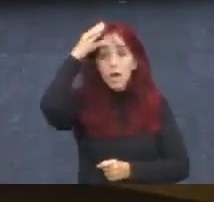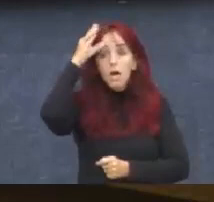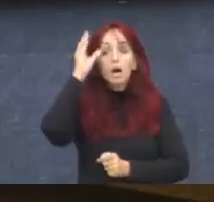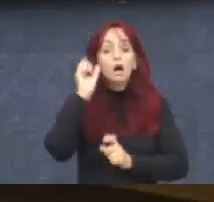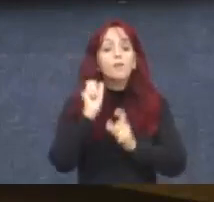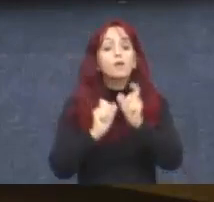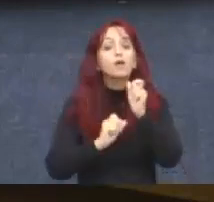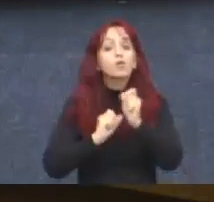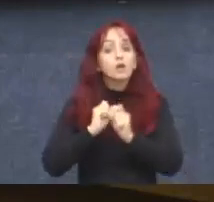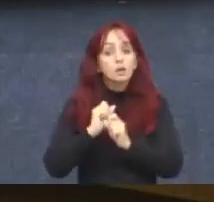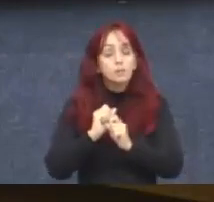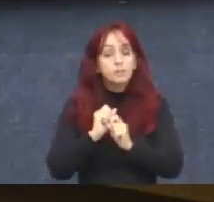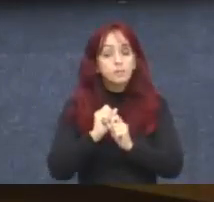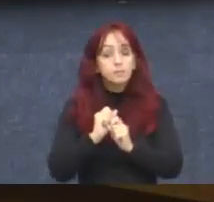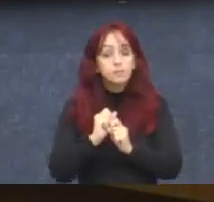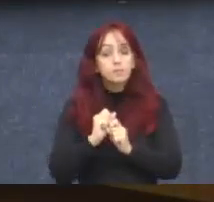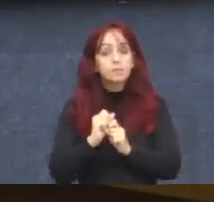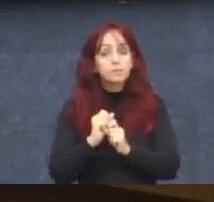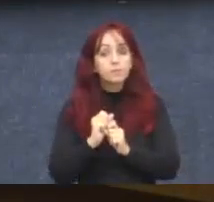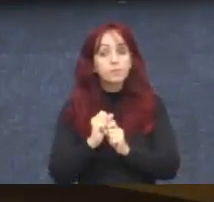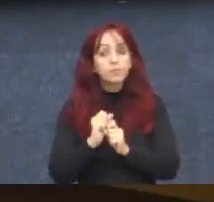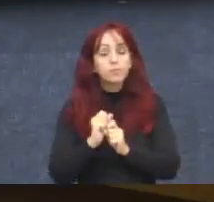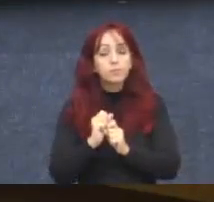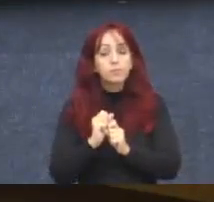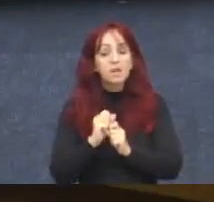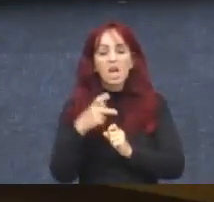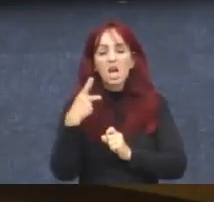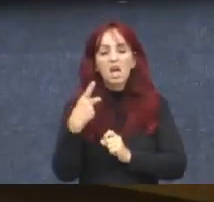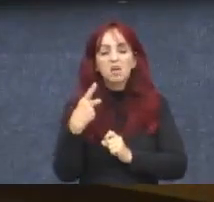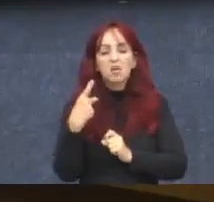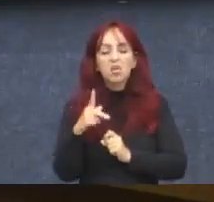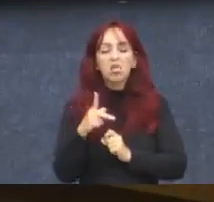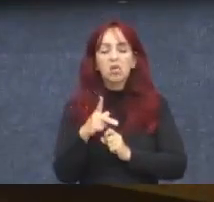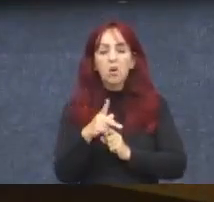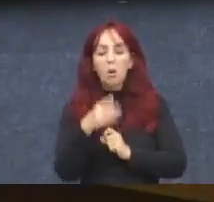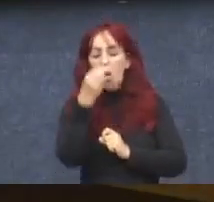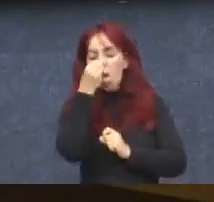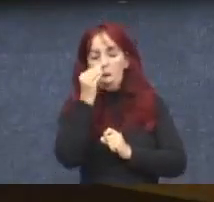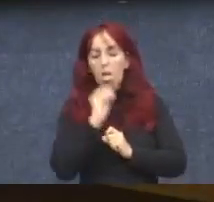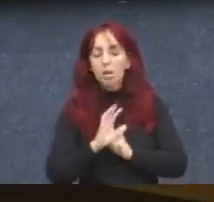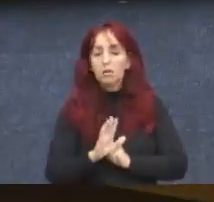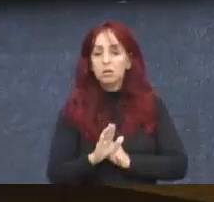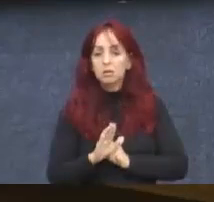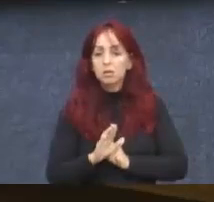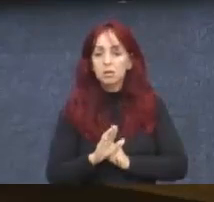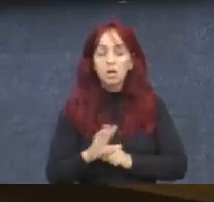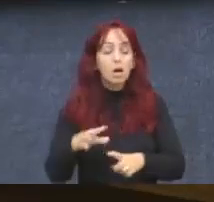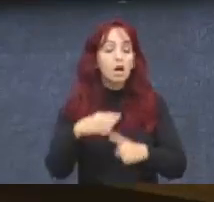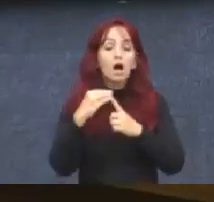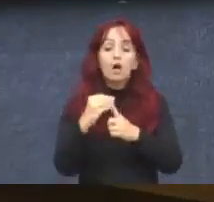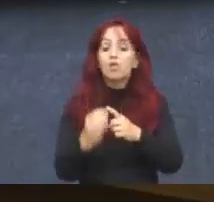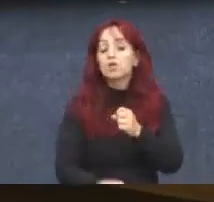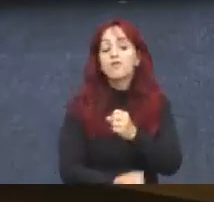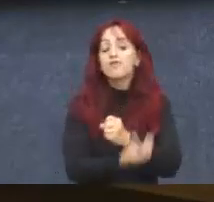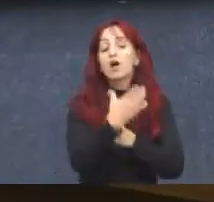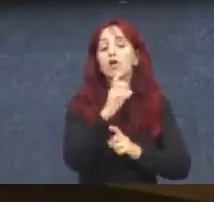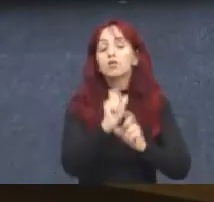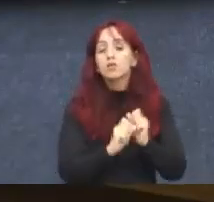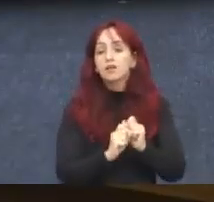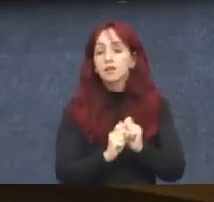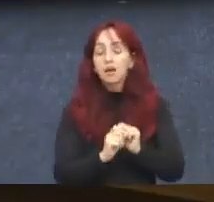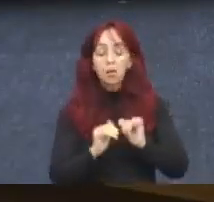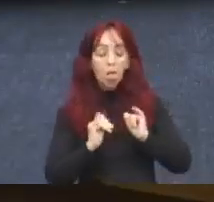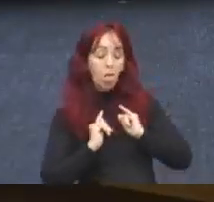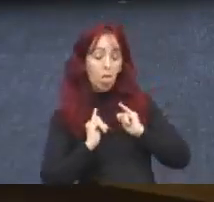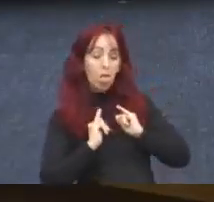Isa Lourença, é a sua hipocrisia. A única fraude é o seu feminismo de araque.